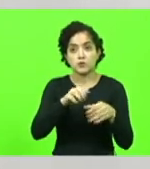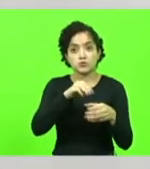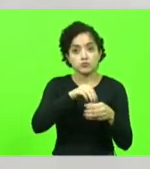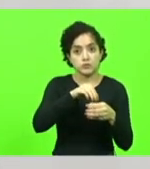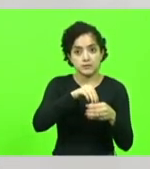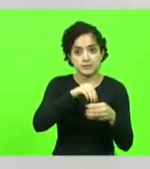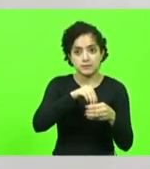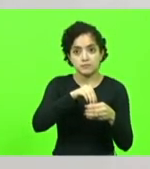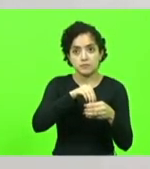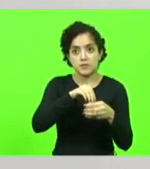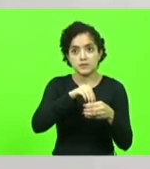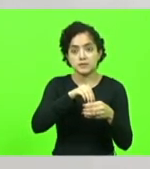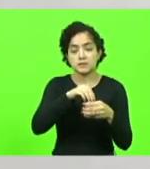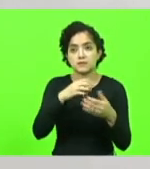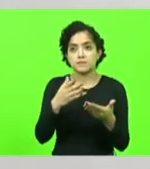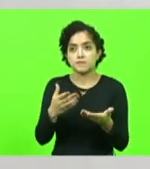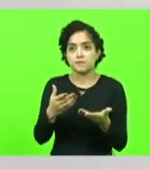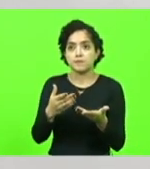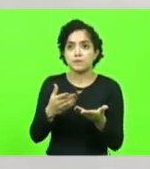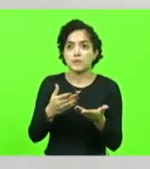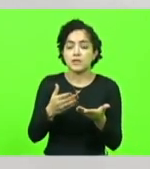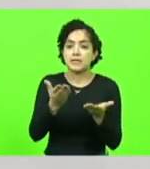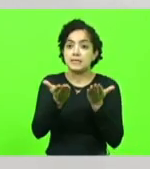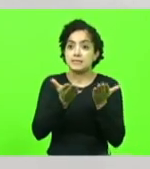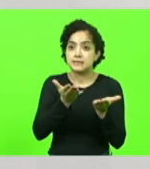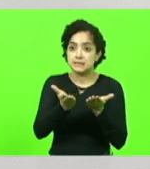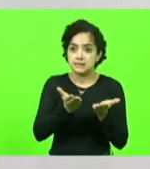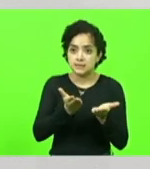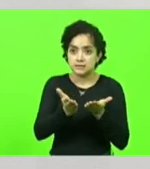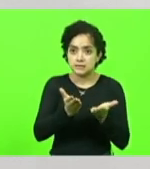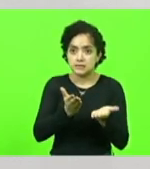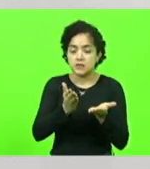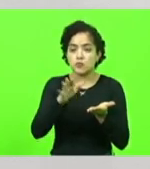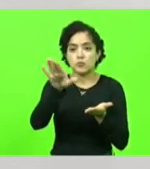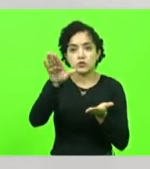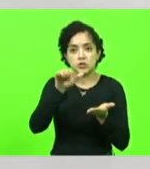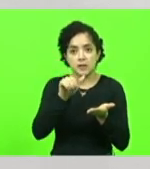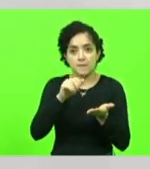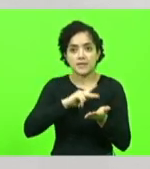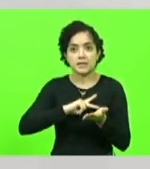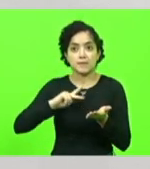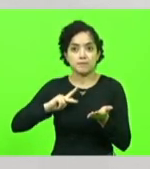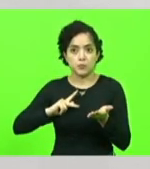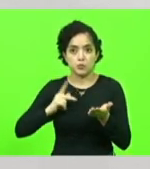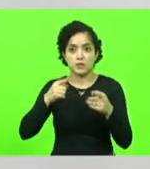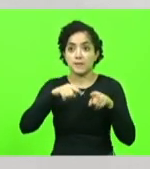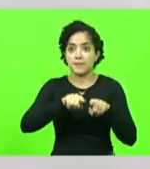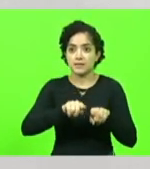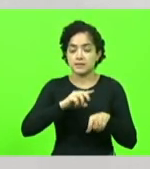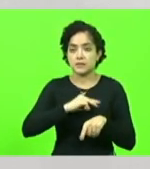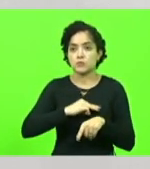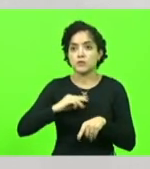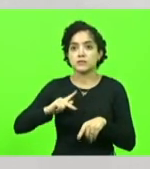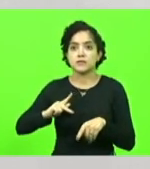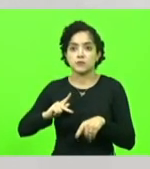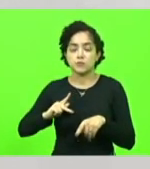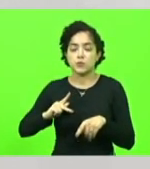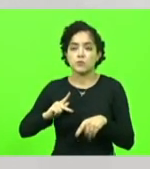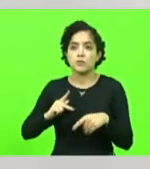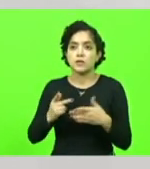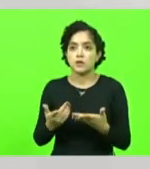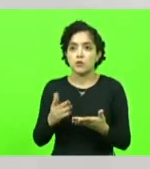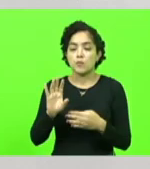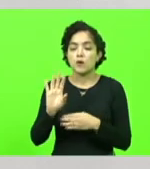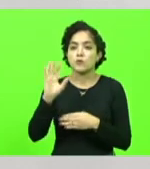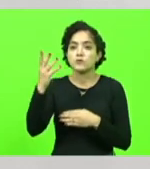Eles chamam uma dispensa de licitação através de uma chamada pública em parceria com o Ministério Público, como aconteceu na região